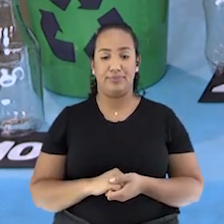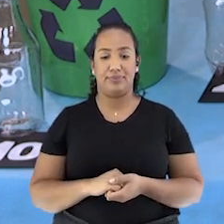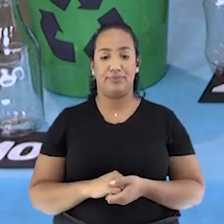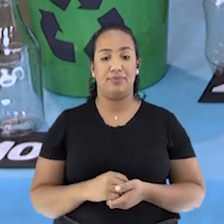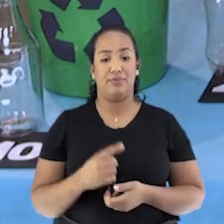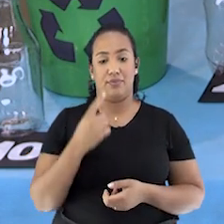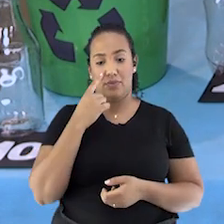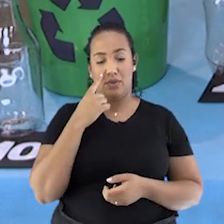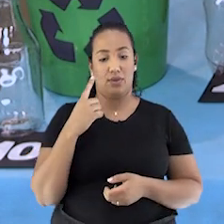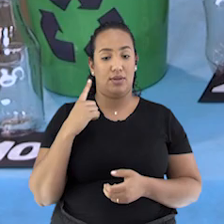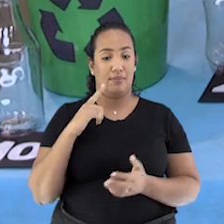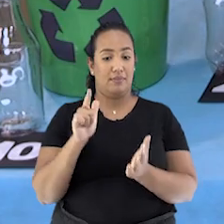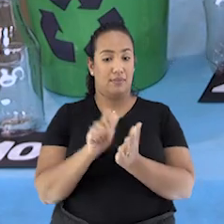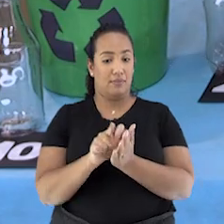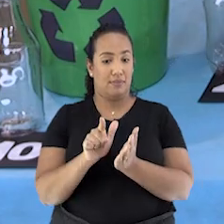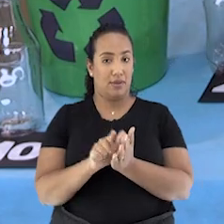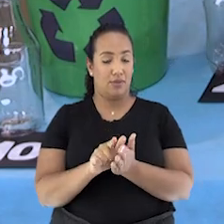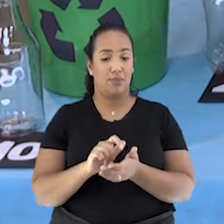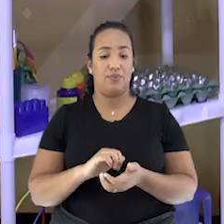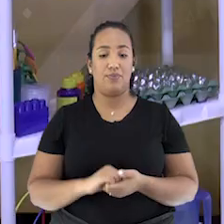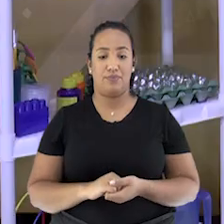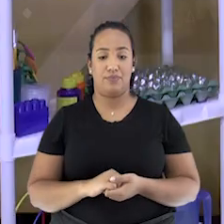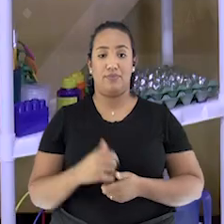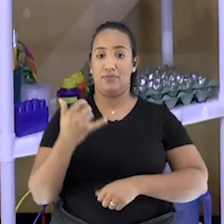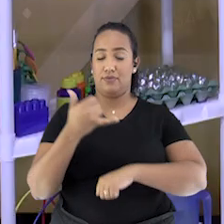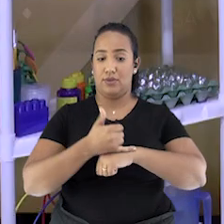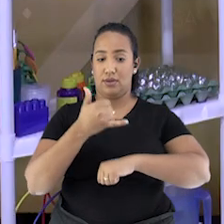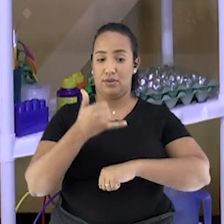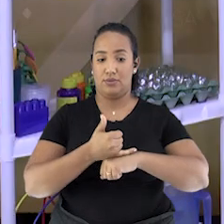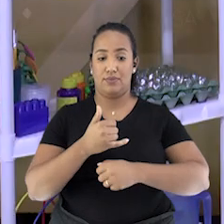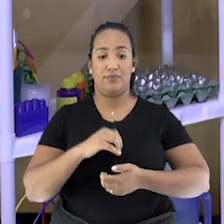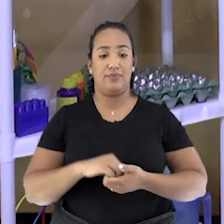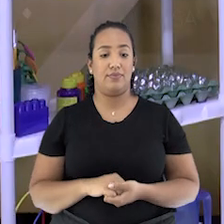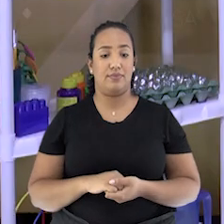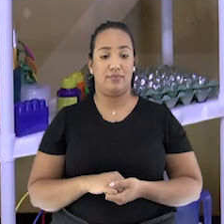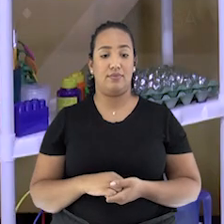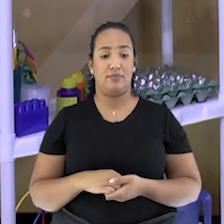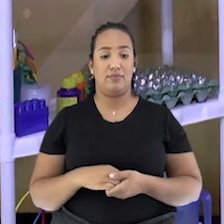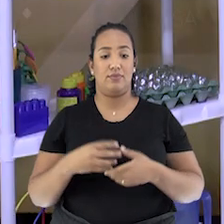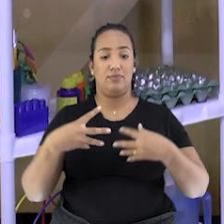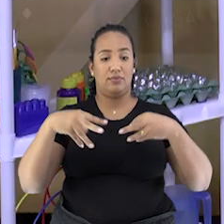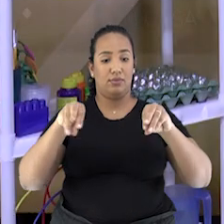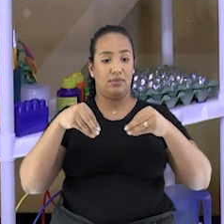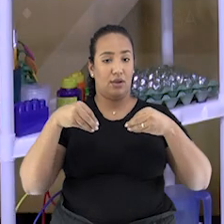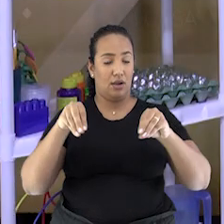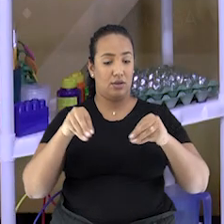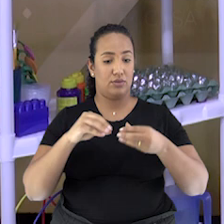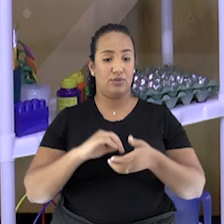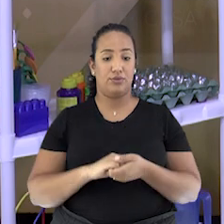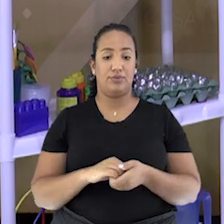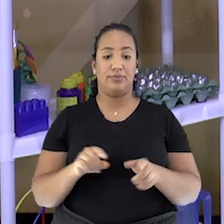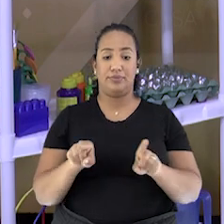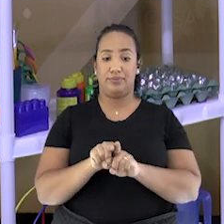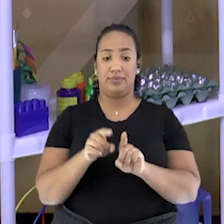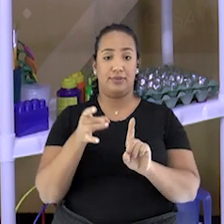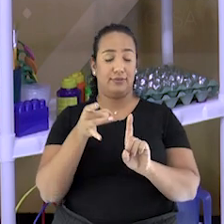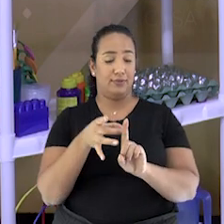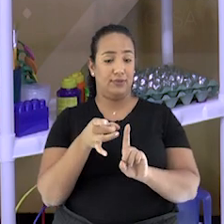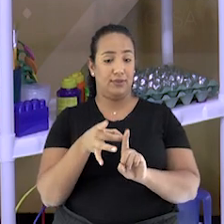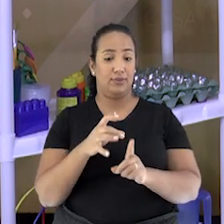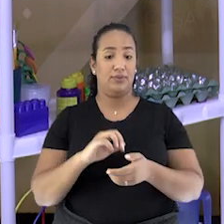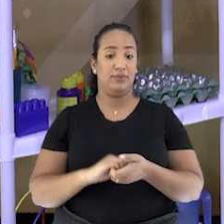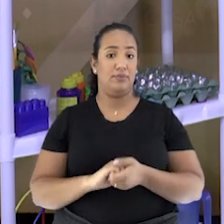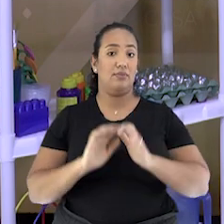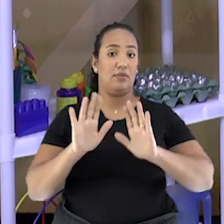o plástico e o vidro. Mas cuidado com o vidro. Ele não pode ser jogado assim diretamente dentro de uma